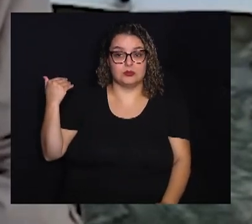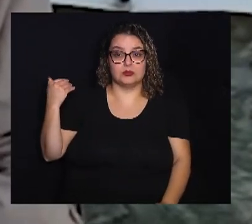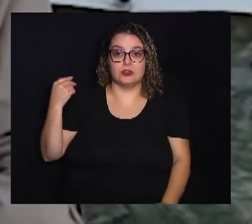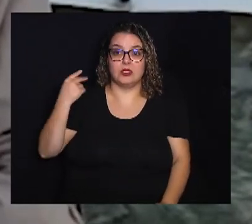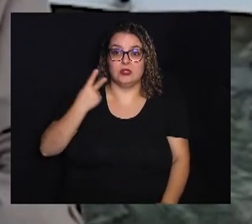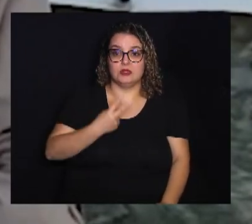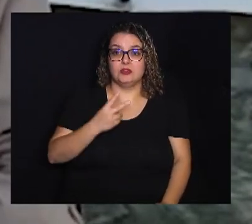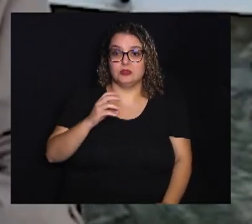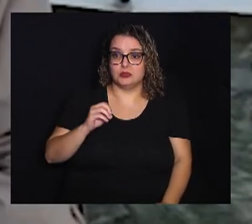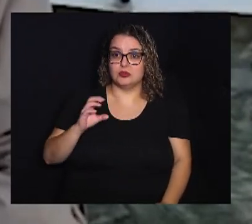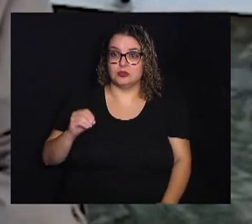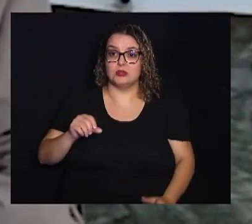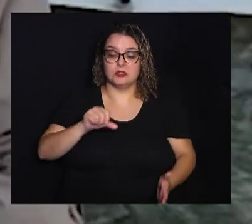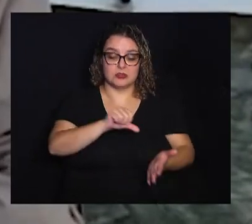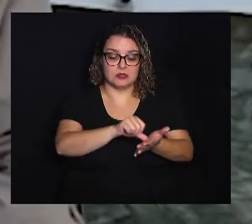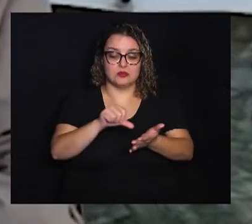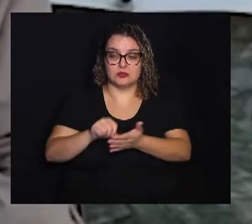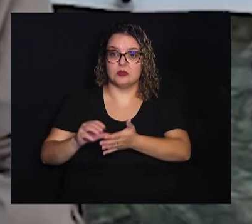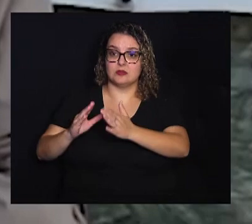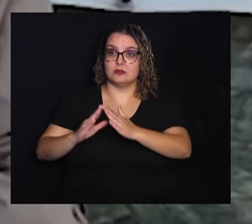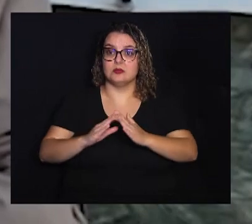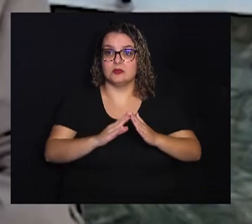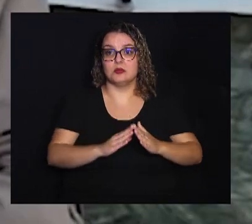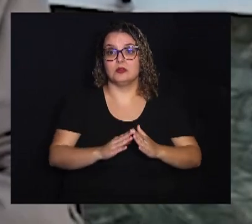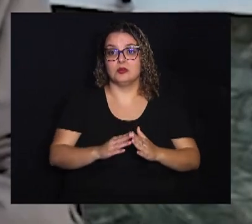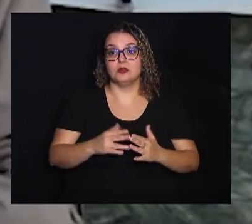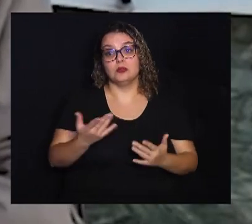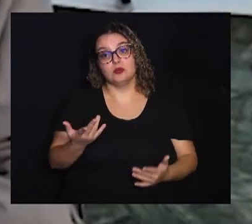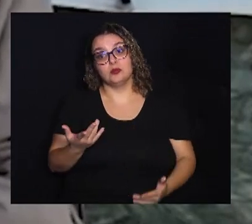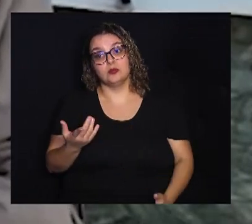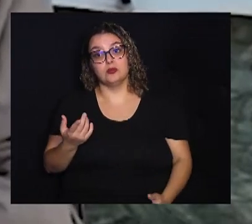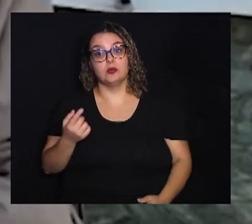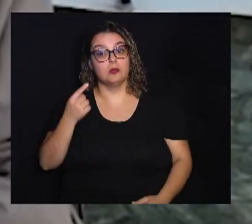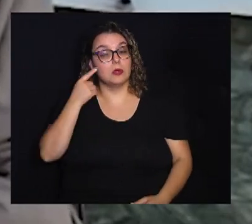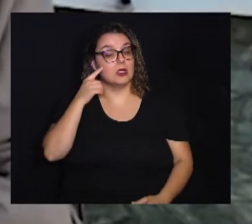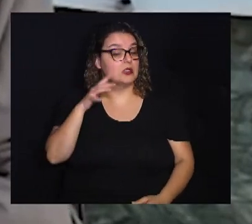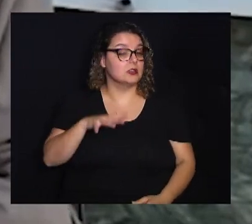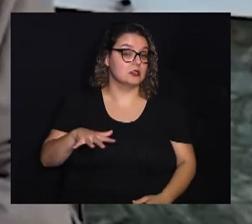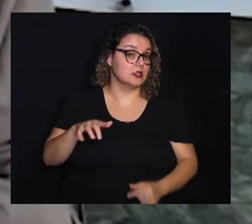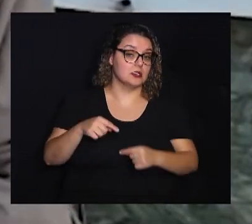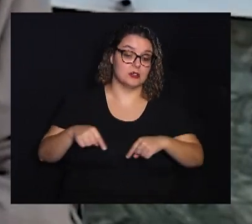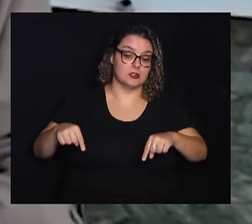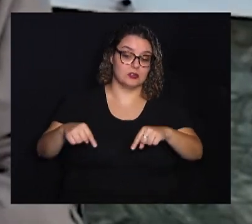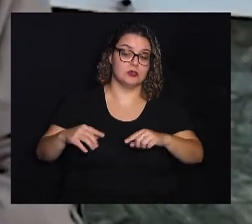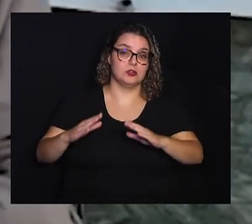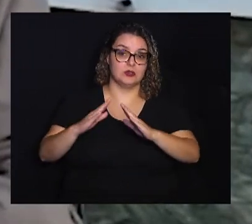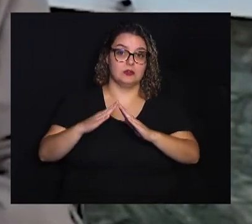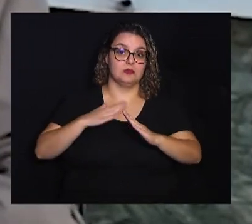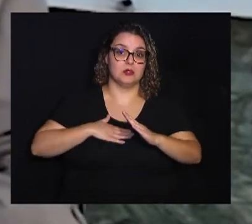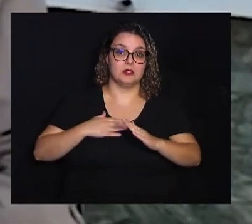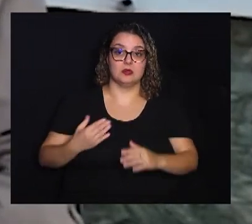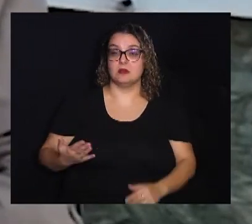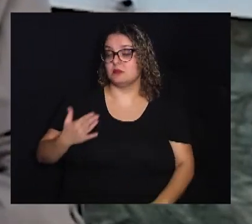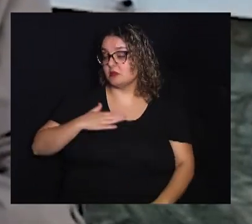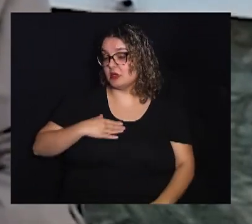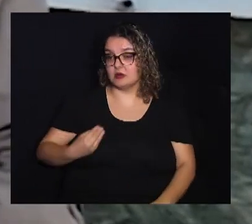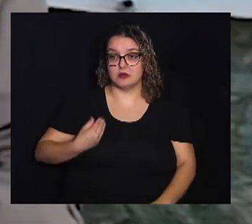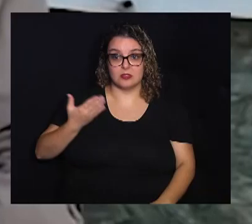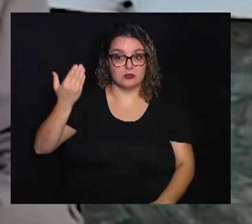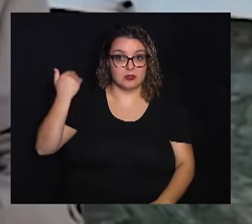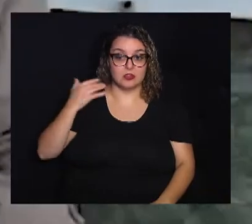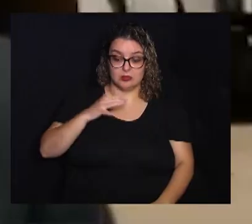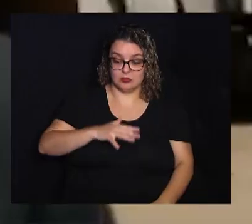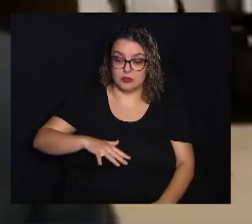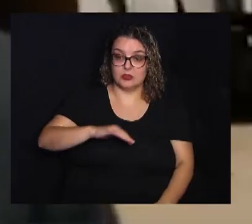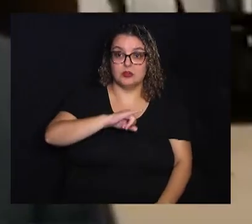200 unidades habitacionais num suposto empreendimento de Minha Casa Minha Vida, à época, numa área no